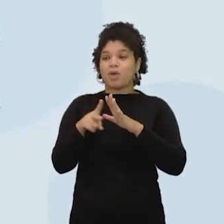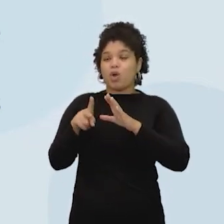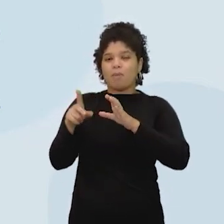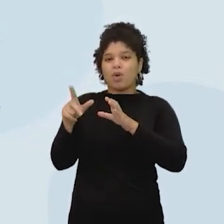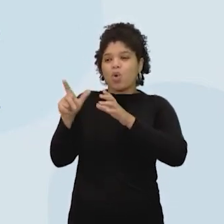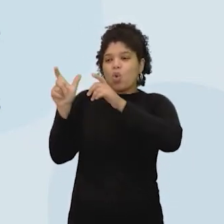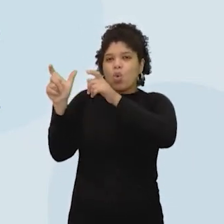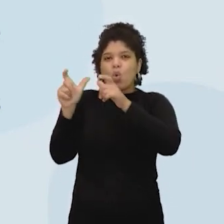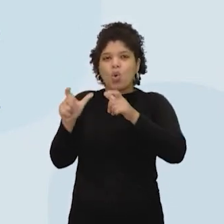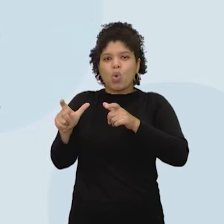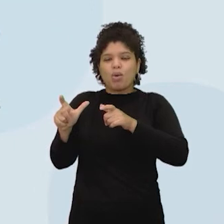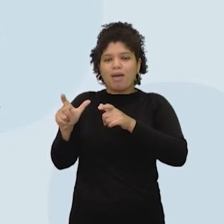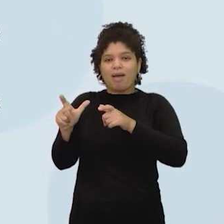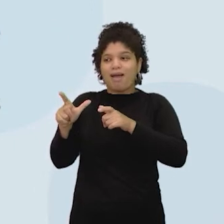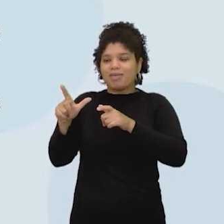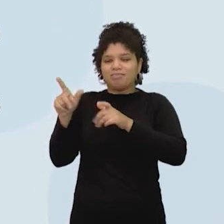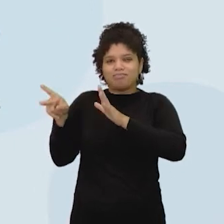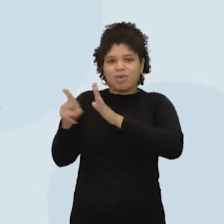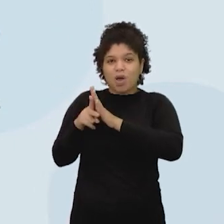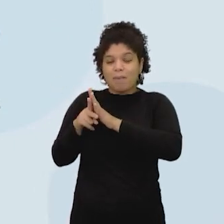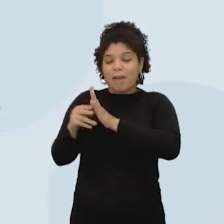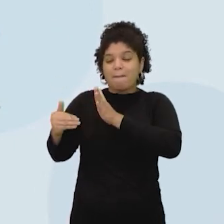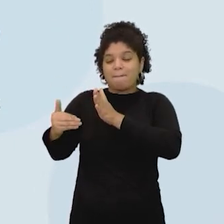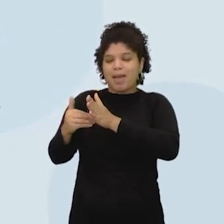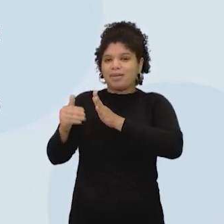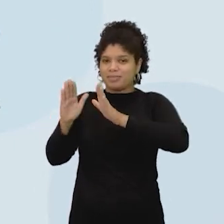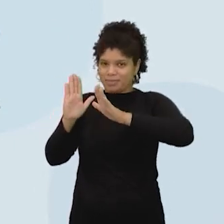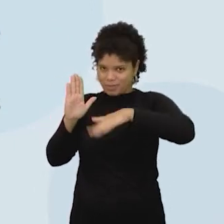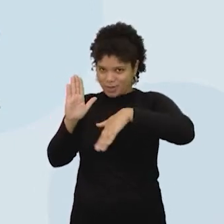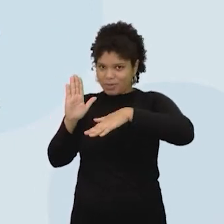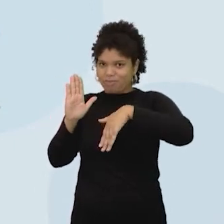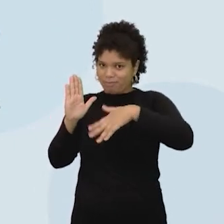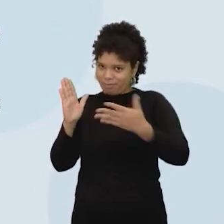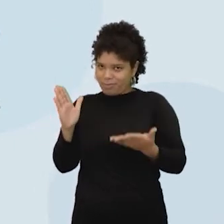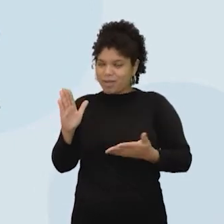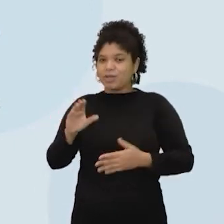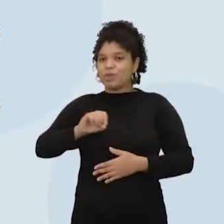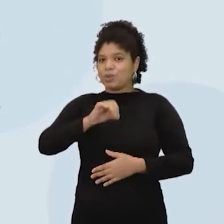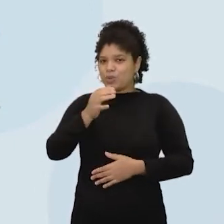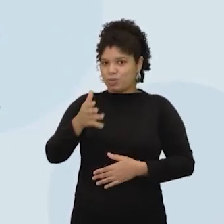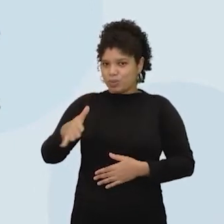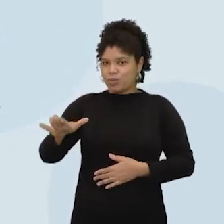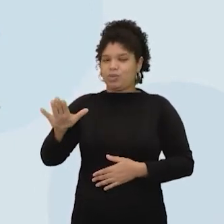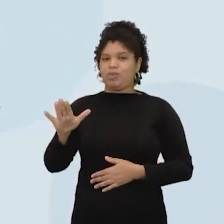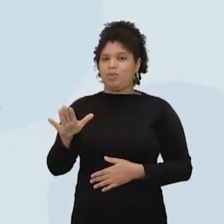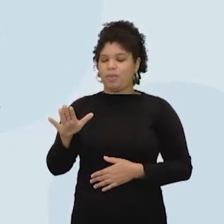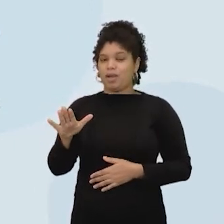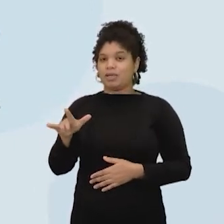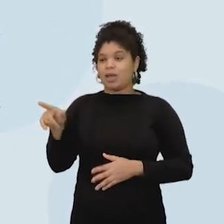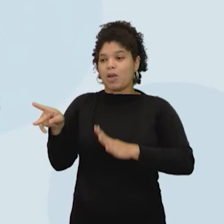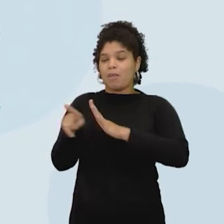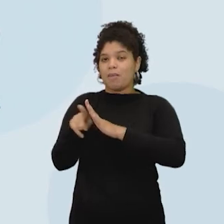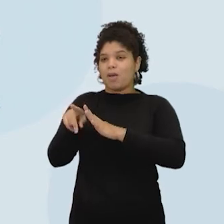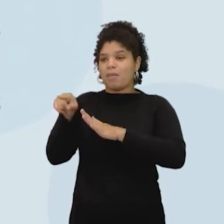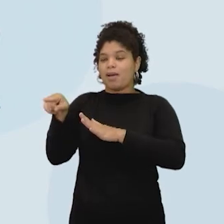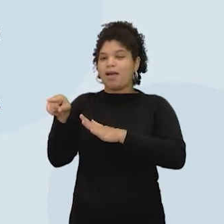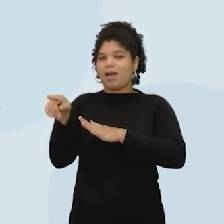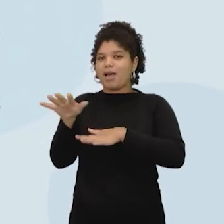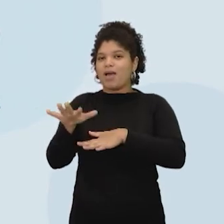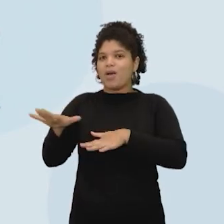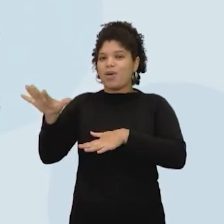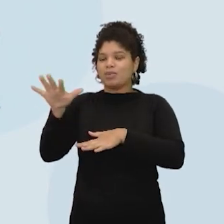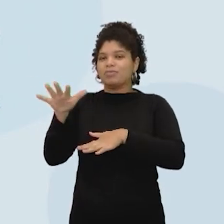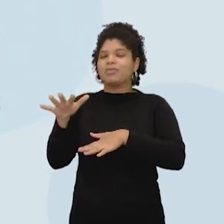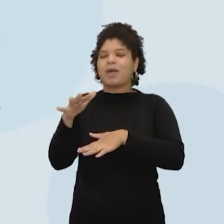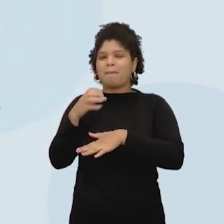estratégica. Porque fica na região costeira, então eles estão perto do mar. Se a gente tira o sal da água do mar, então ali é uma região